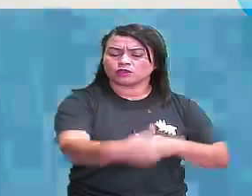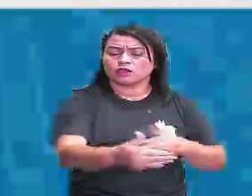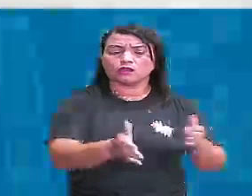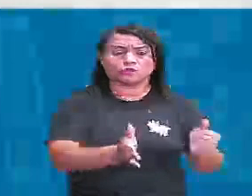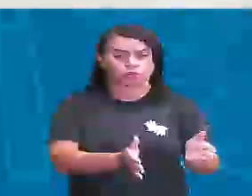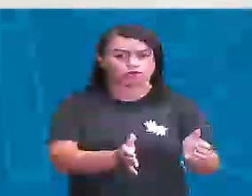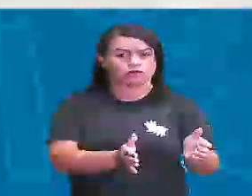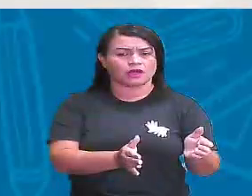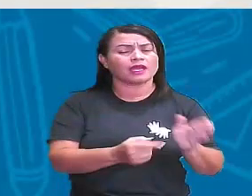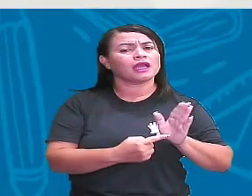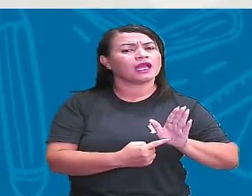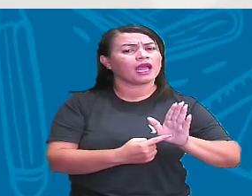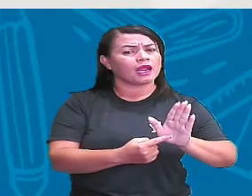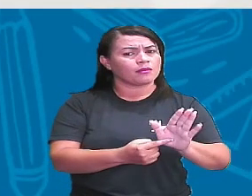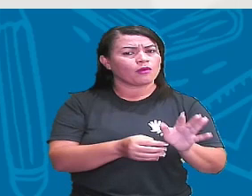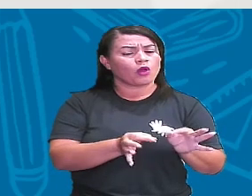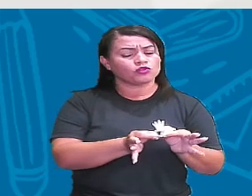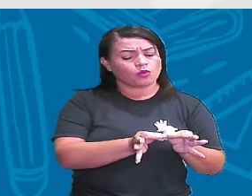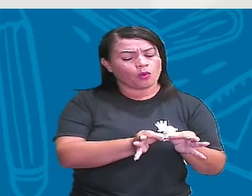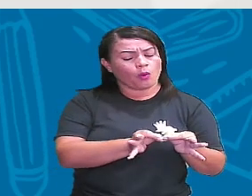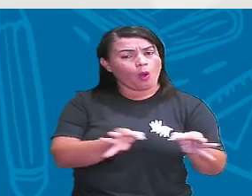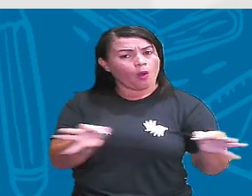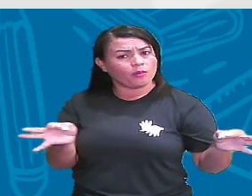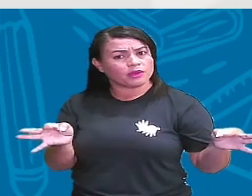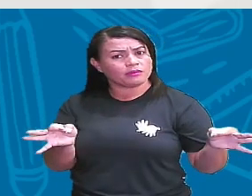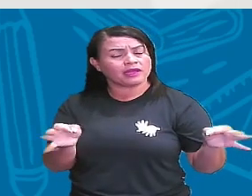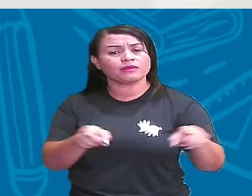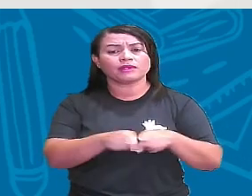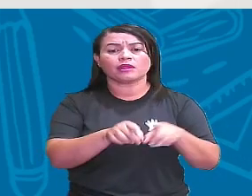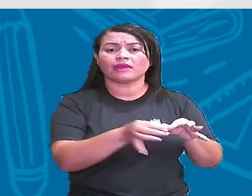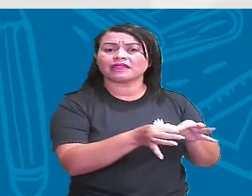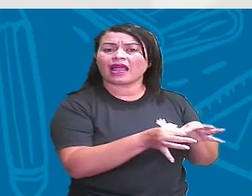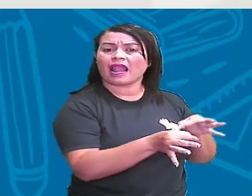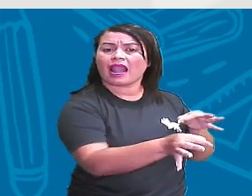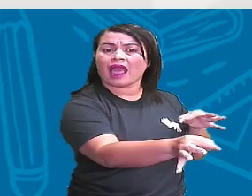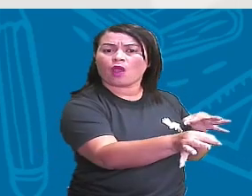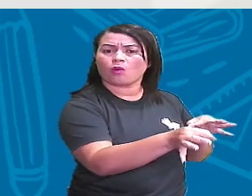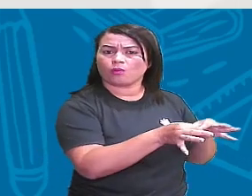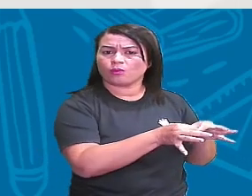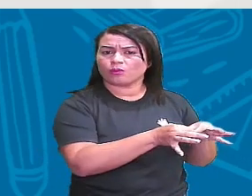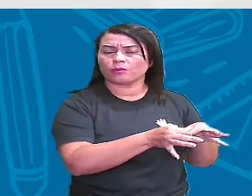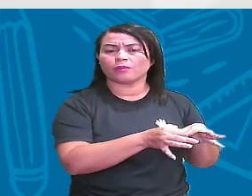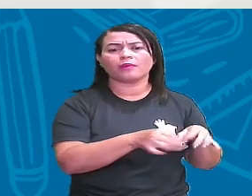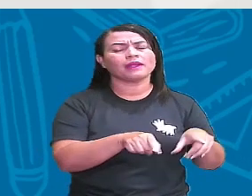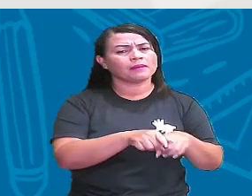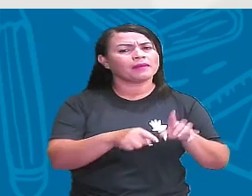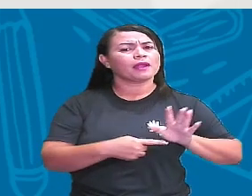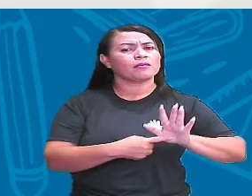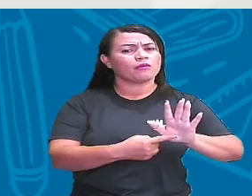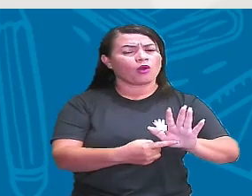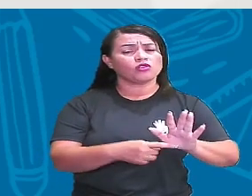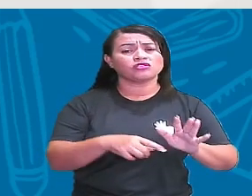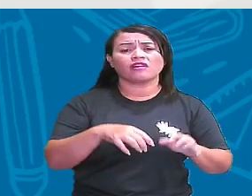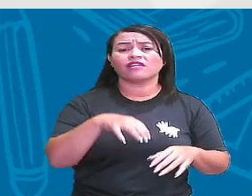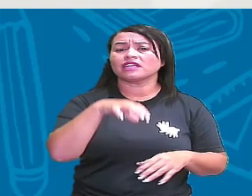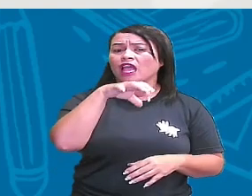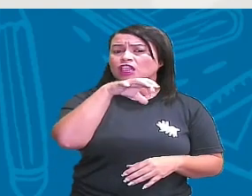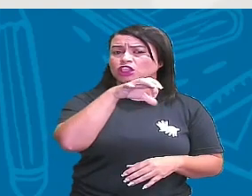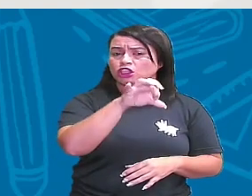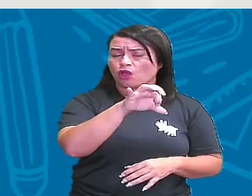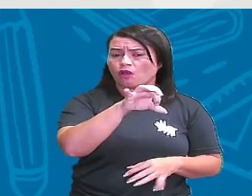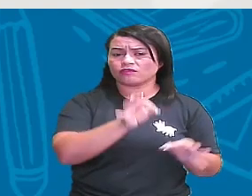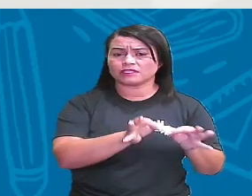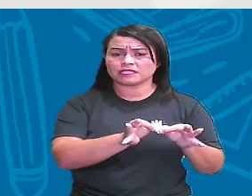aí a medida do comprimento e a medida da largura, ou seja, 9 centímetros de comprimento